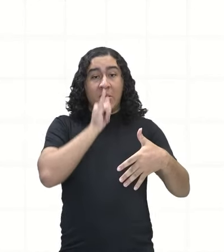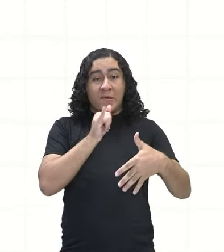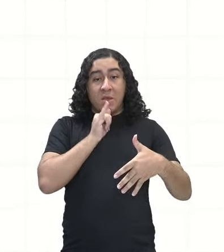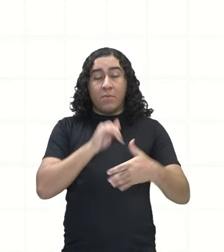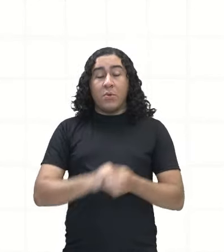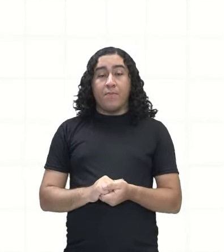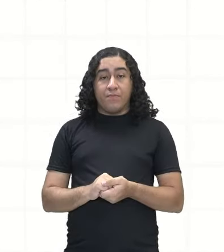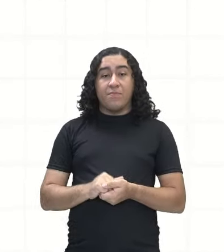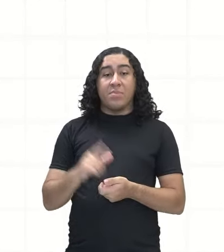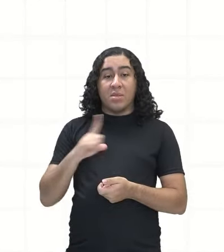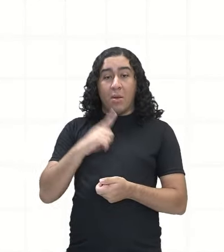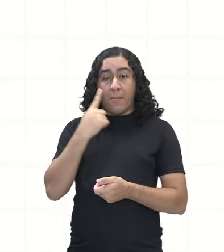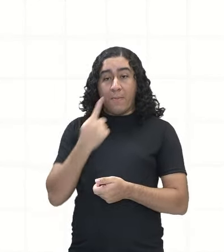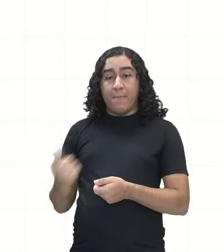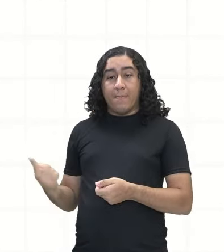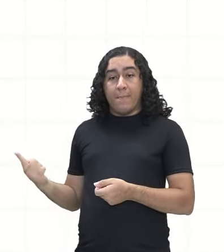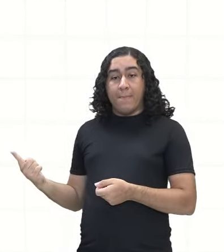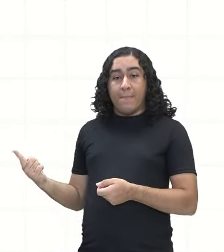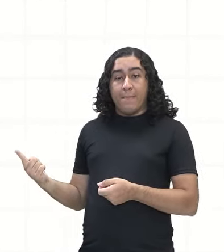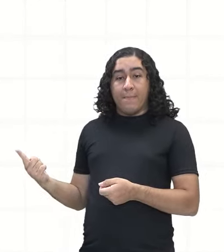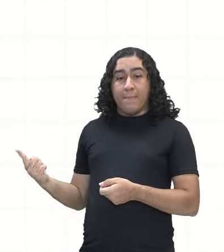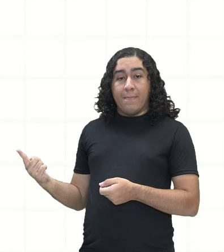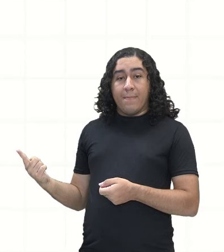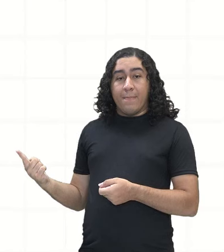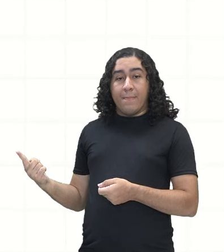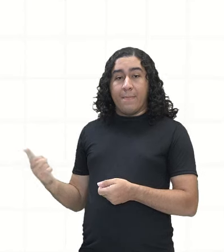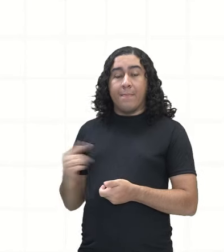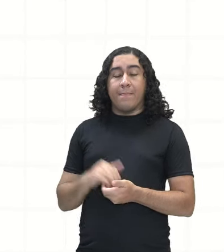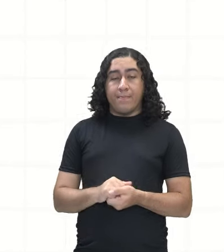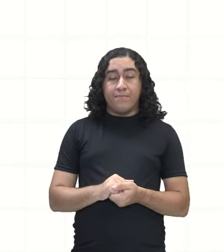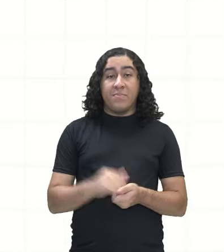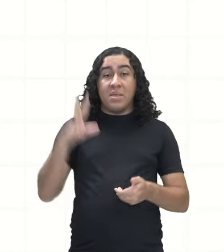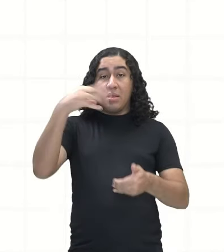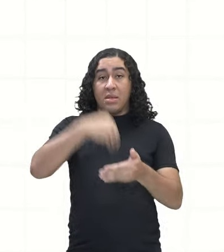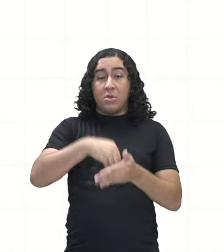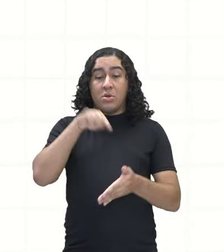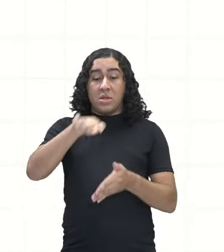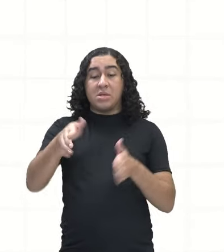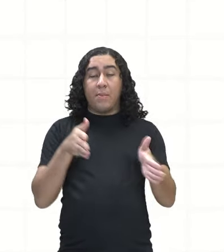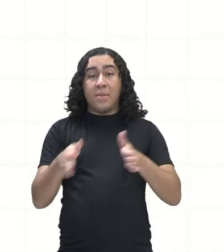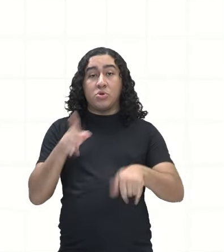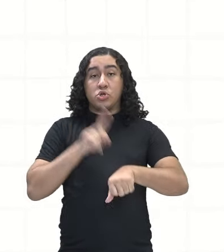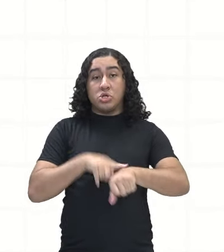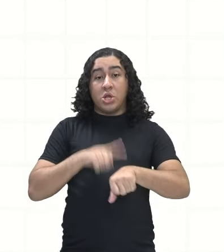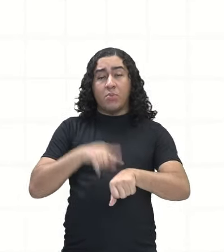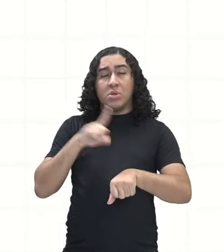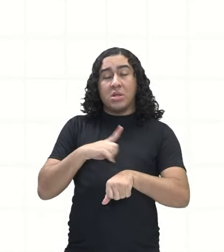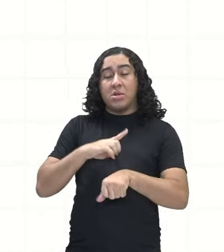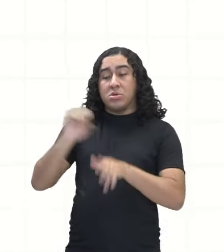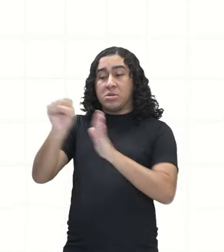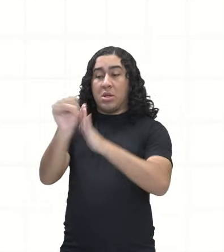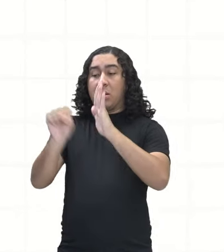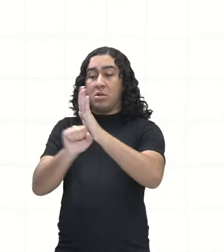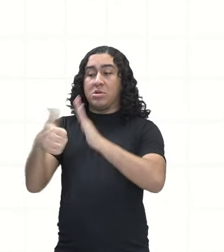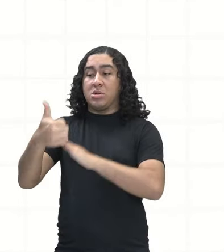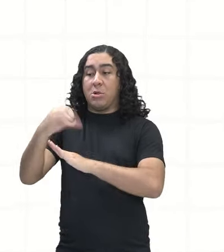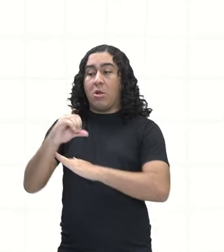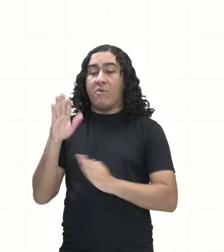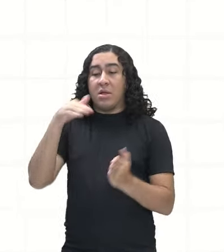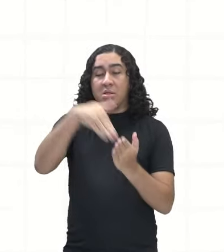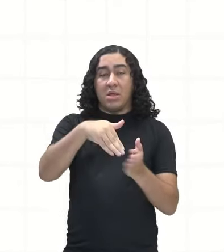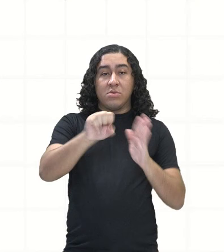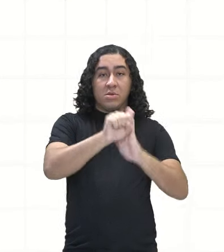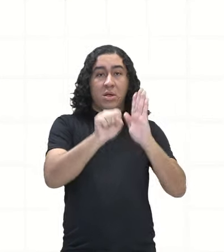Argentina é o caso também do Brasil Então dentro desse recorte temporal que vai do século XIX até o